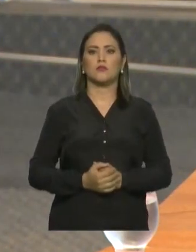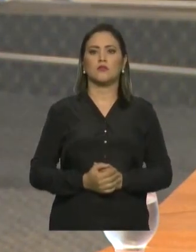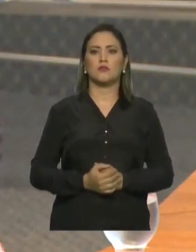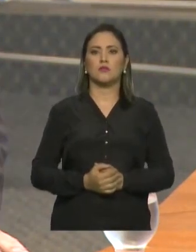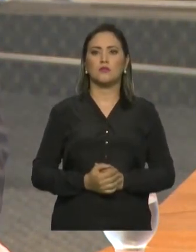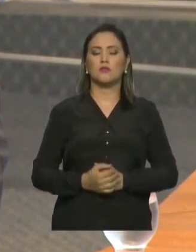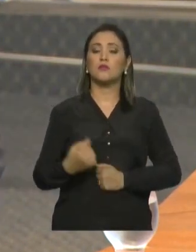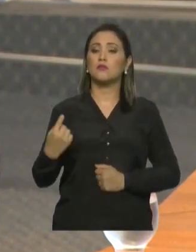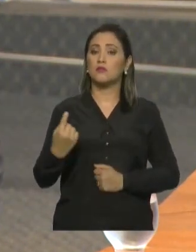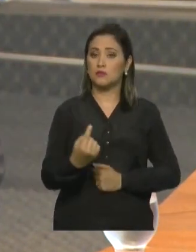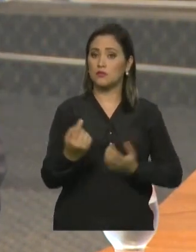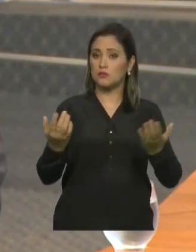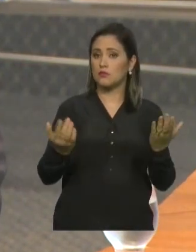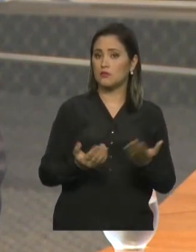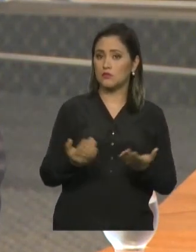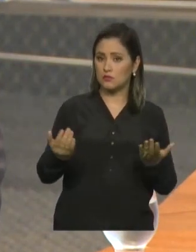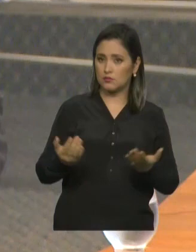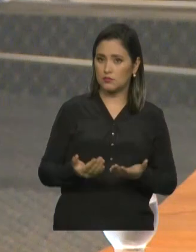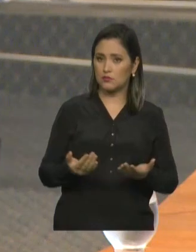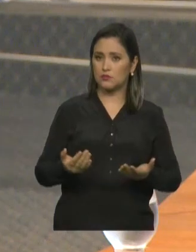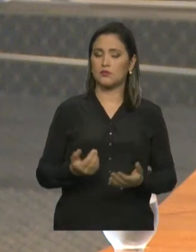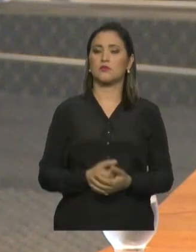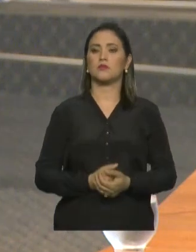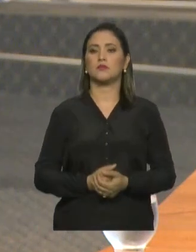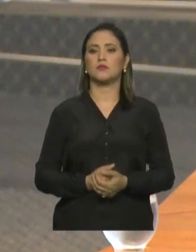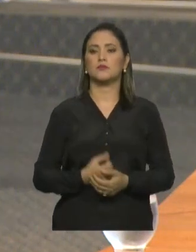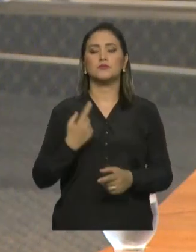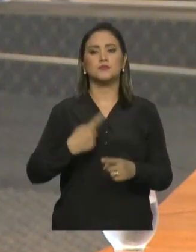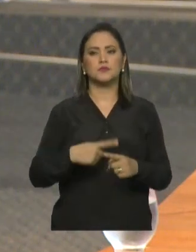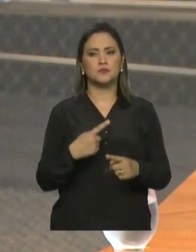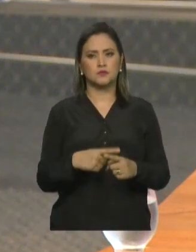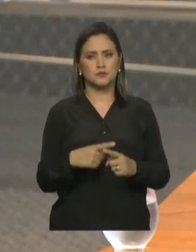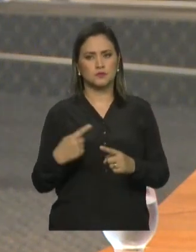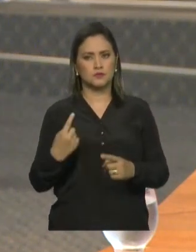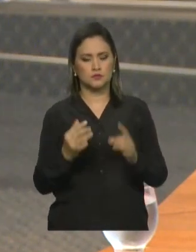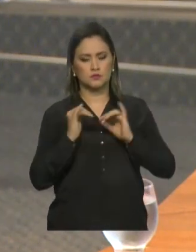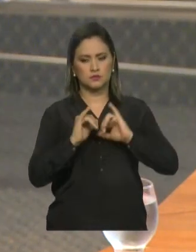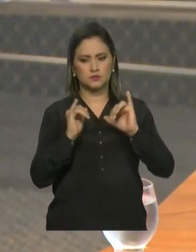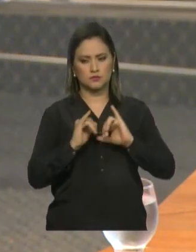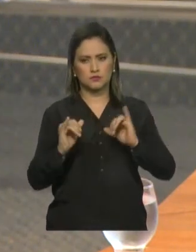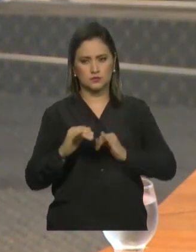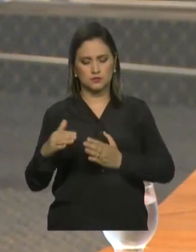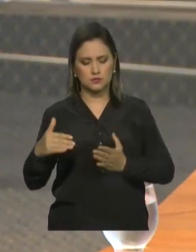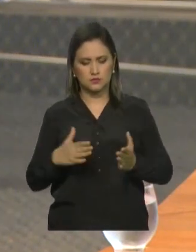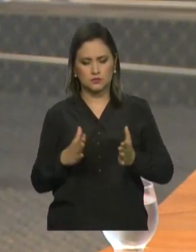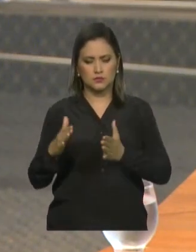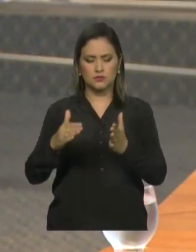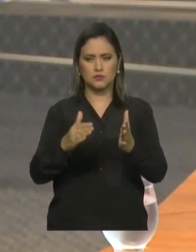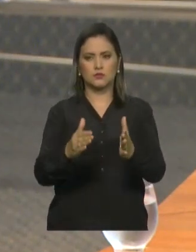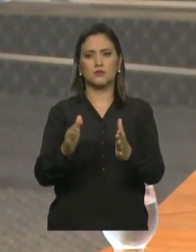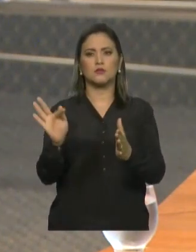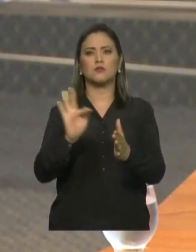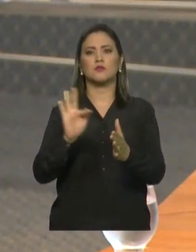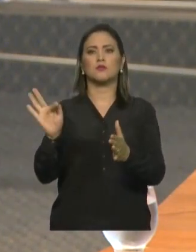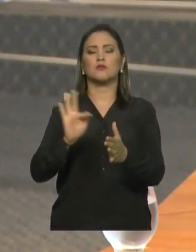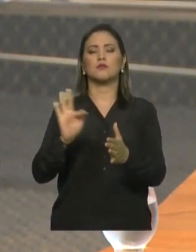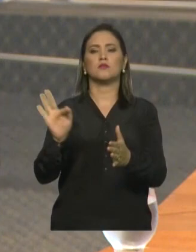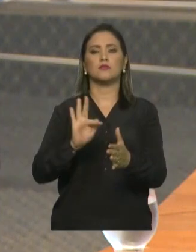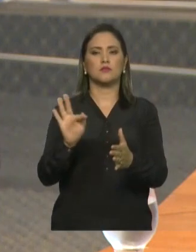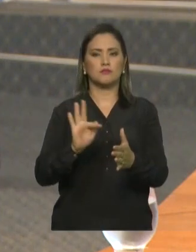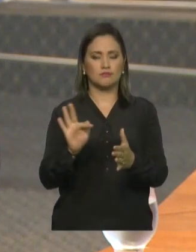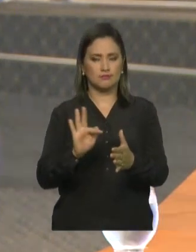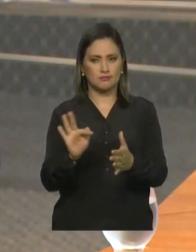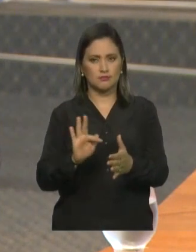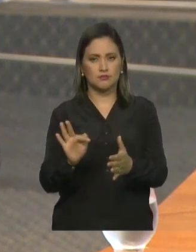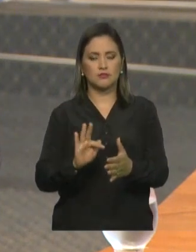presidente, o que me traz aqui hoje é justamente para falar das rodovias federais no estado do Maranhão.